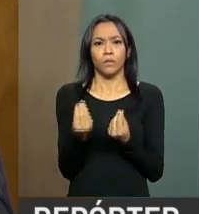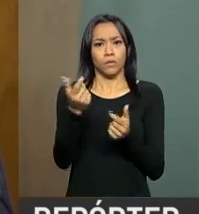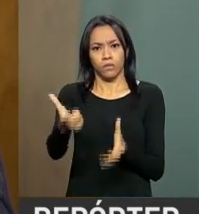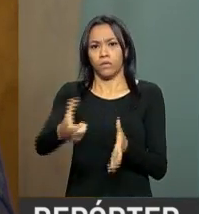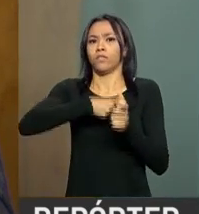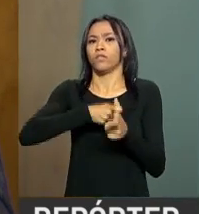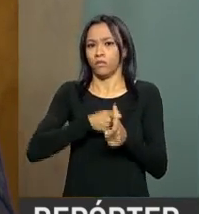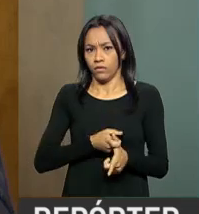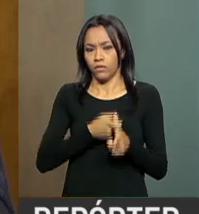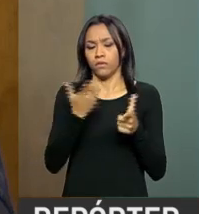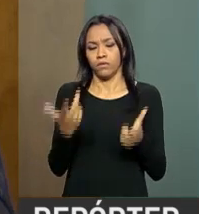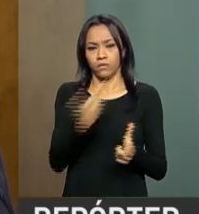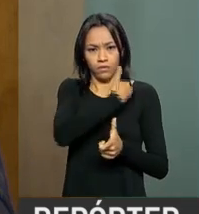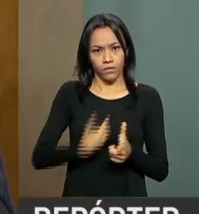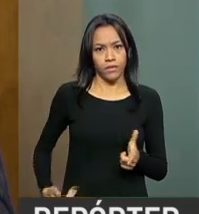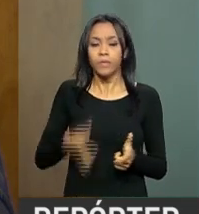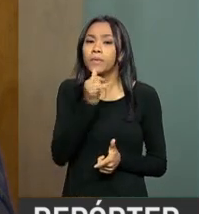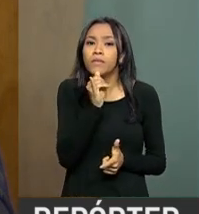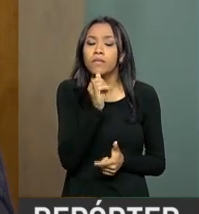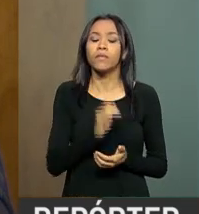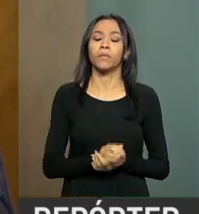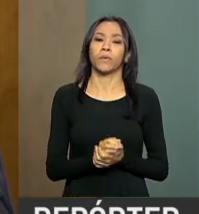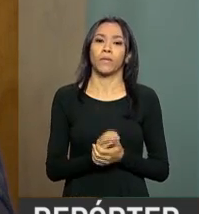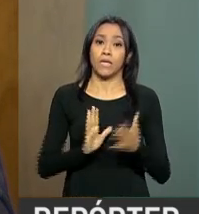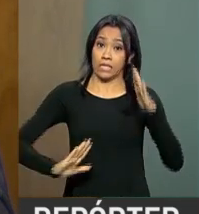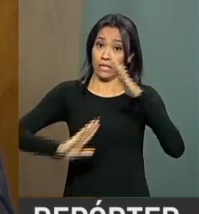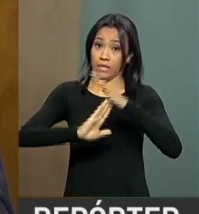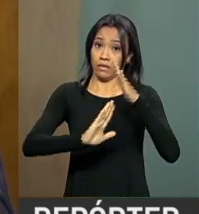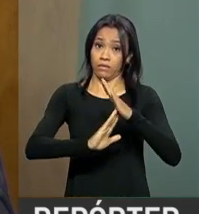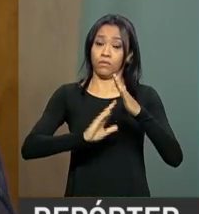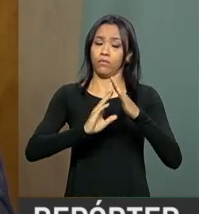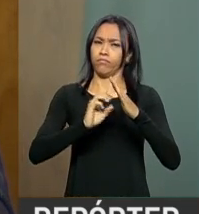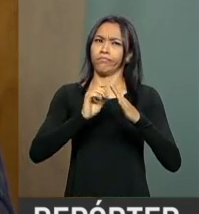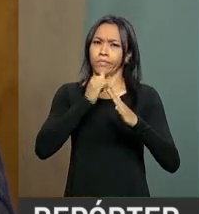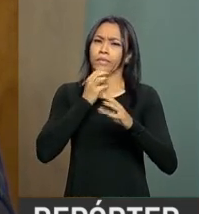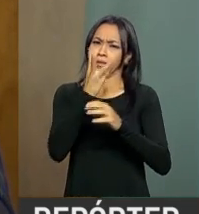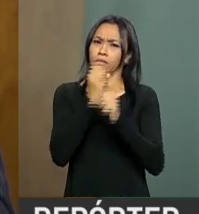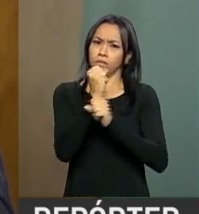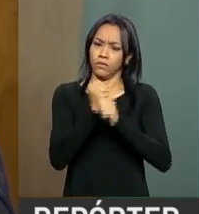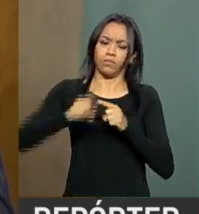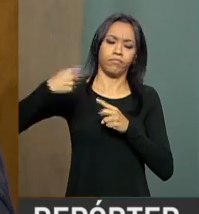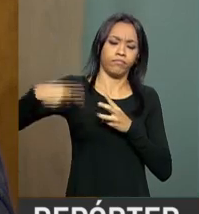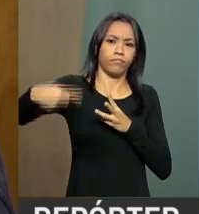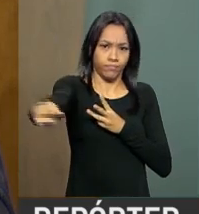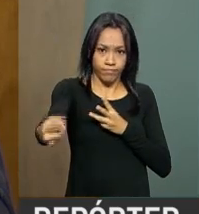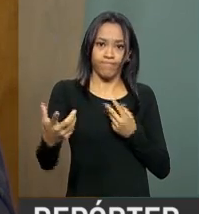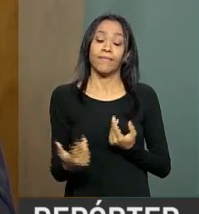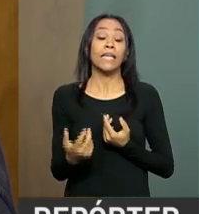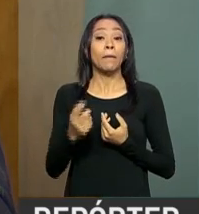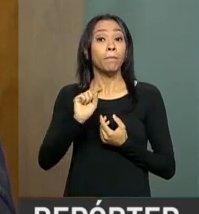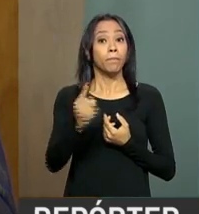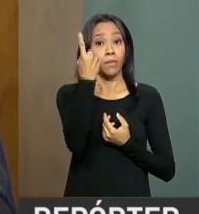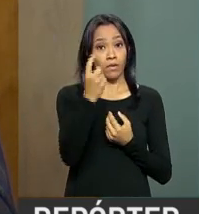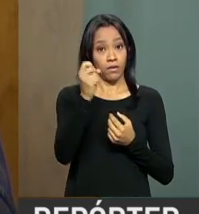exemplo, aplicando-se este teto nos próximos 3 anos, nós teremos pela